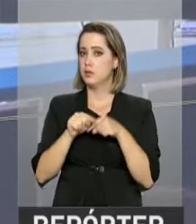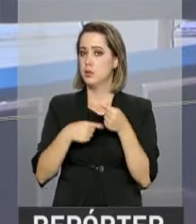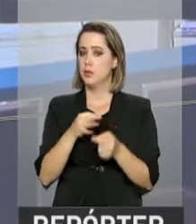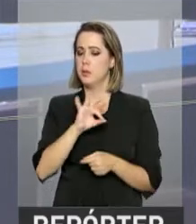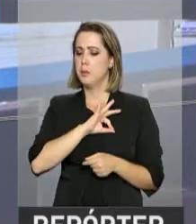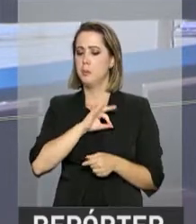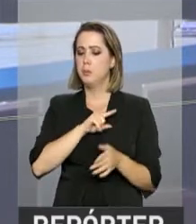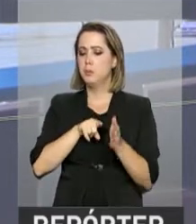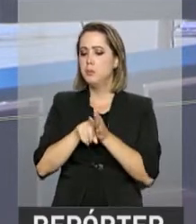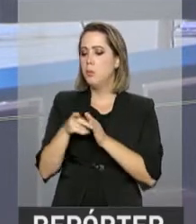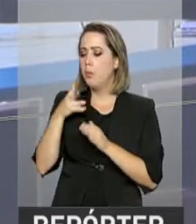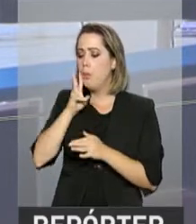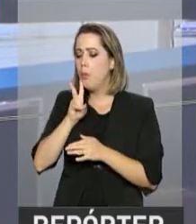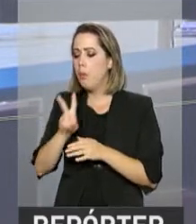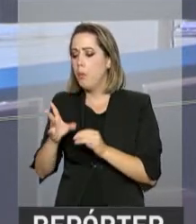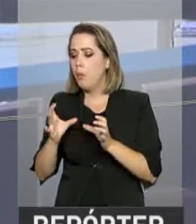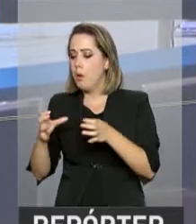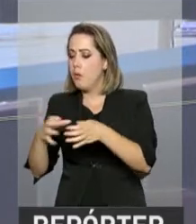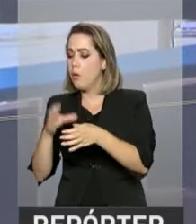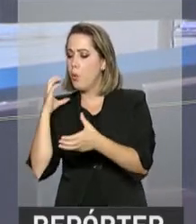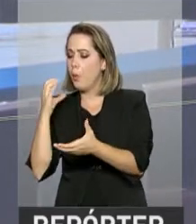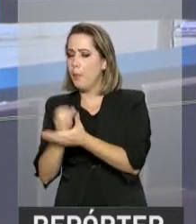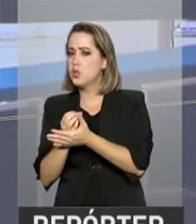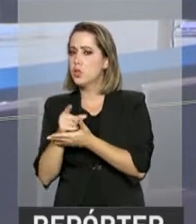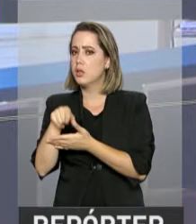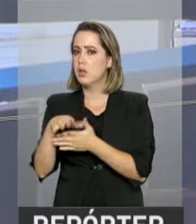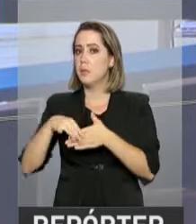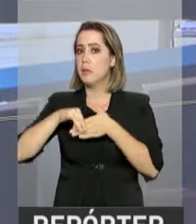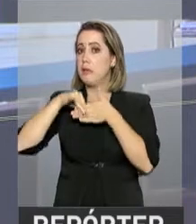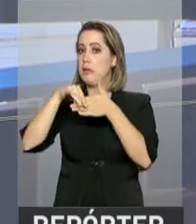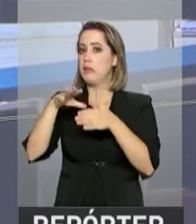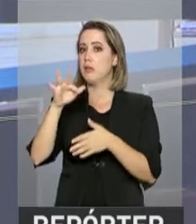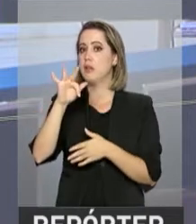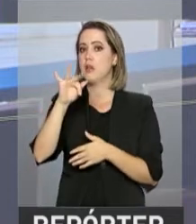Federal que desarticulou organização criminosa liderada por